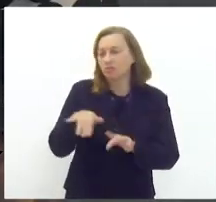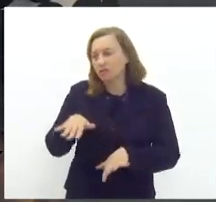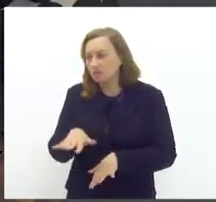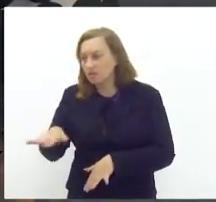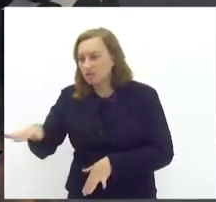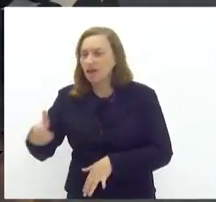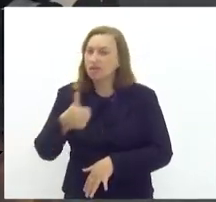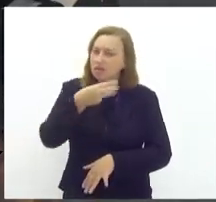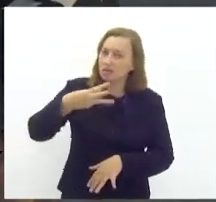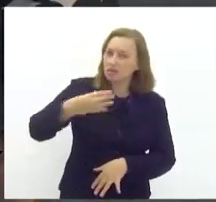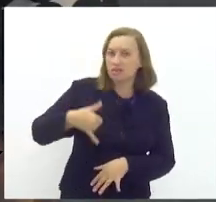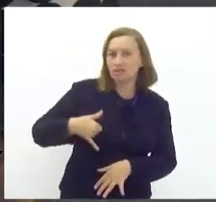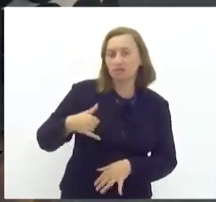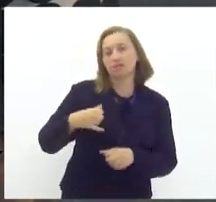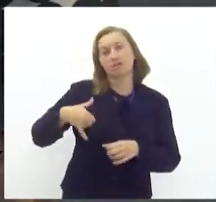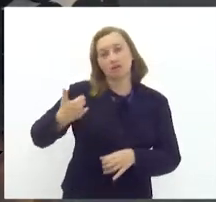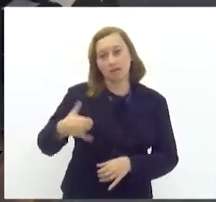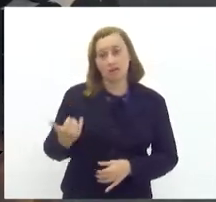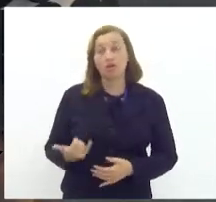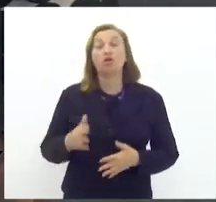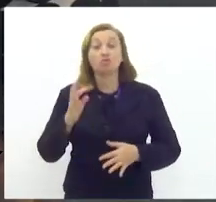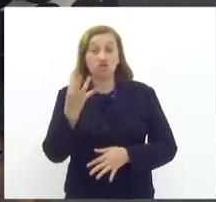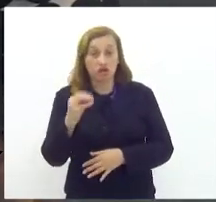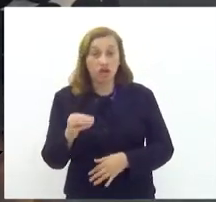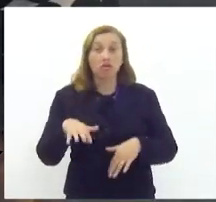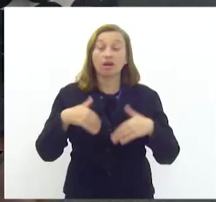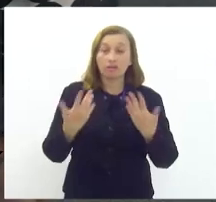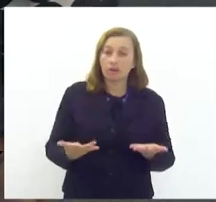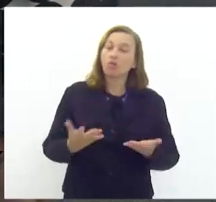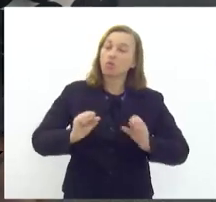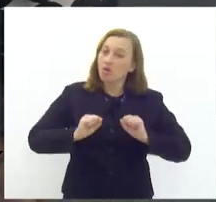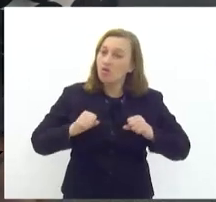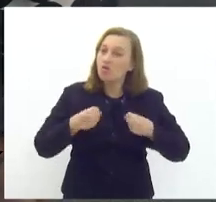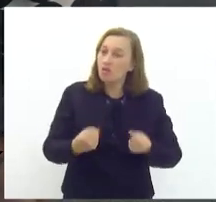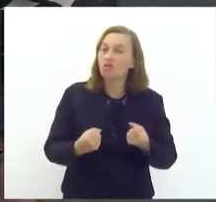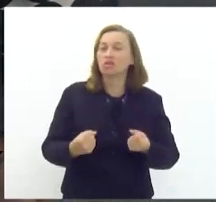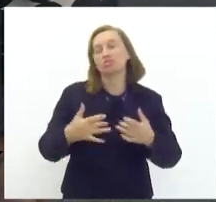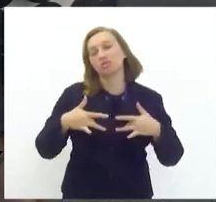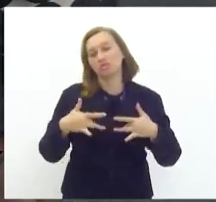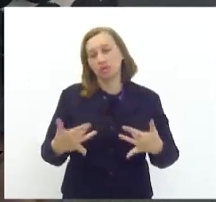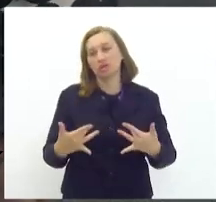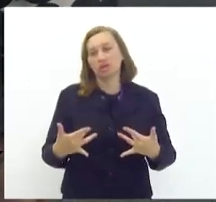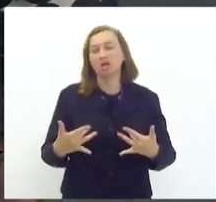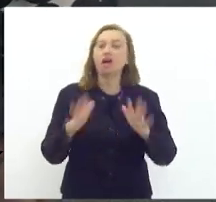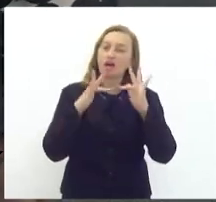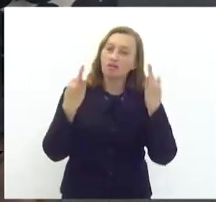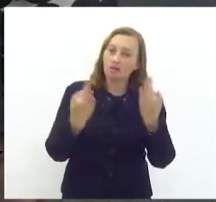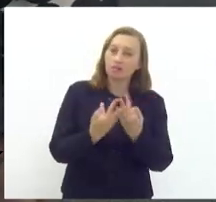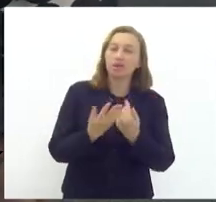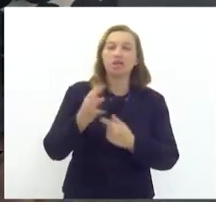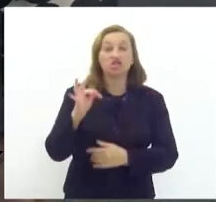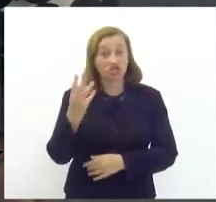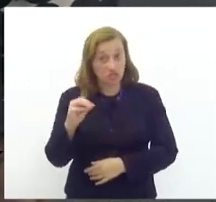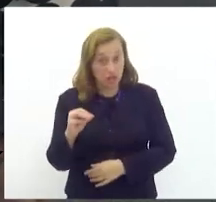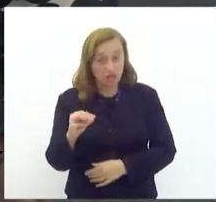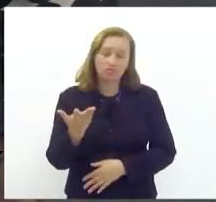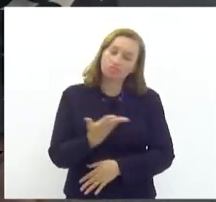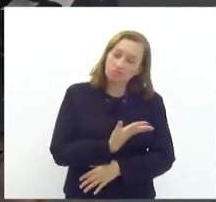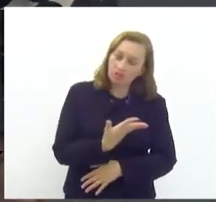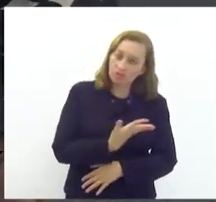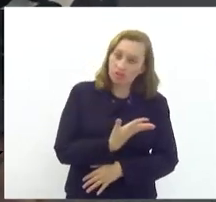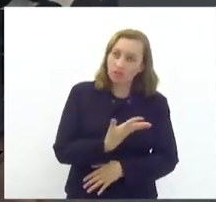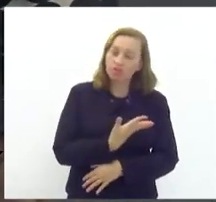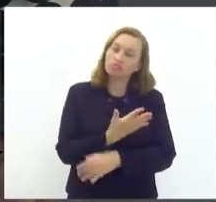como Tiago Menezes e aqui reforço aí a minha solidariedade Aos familiares de Tiago e amigos